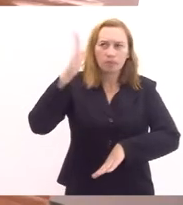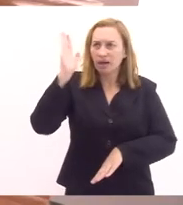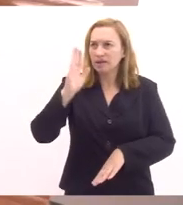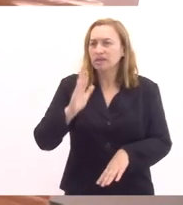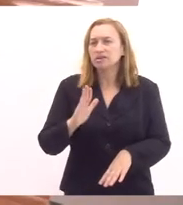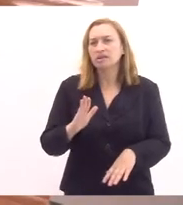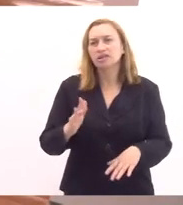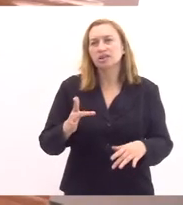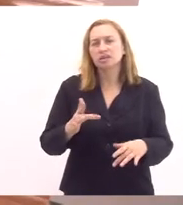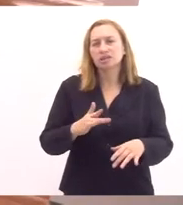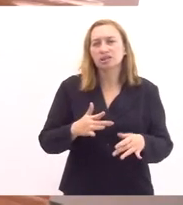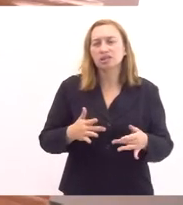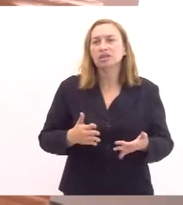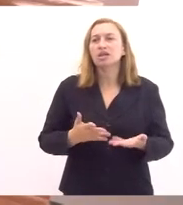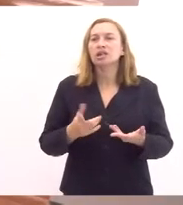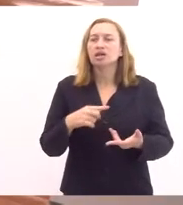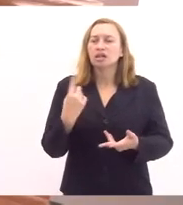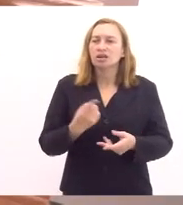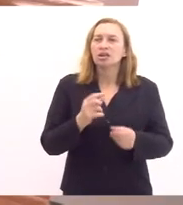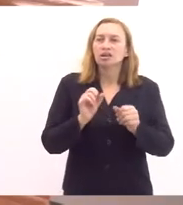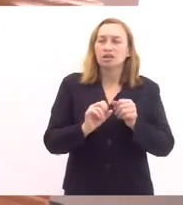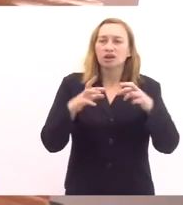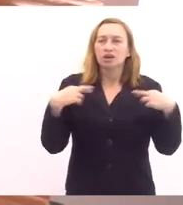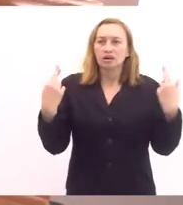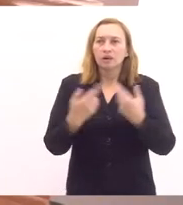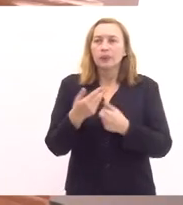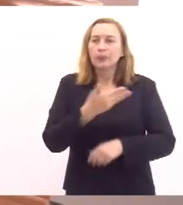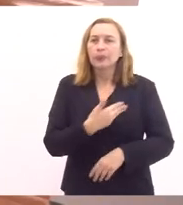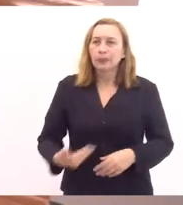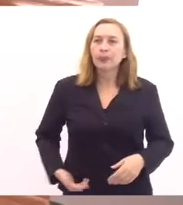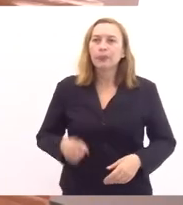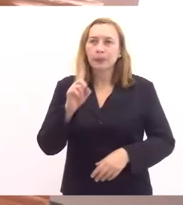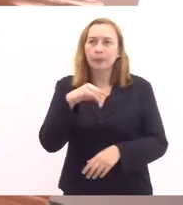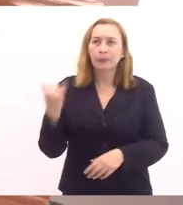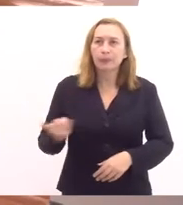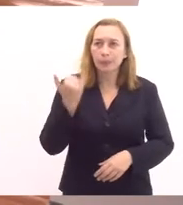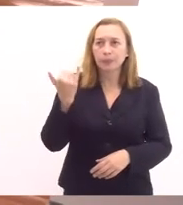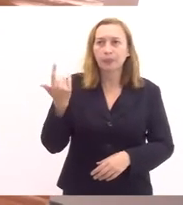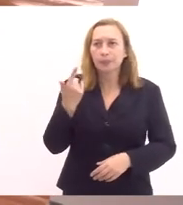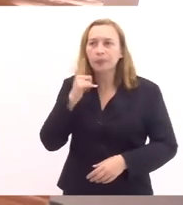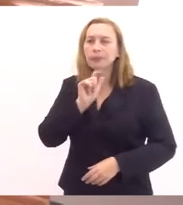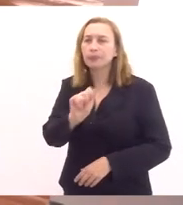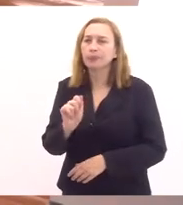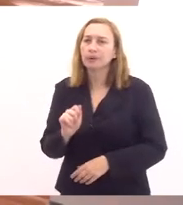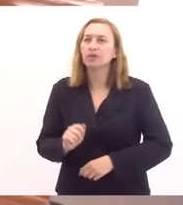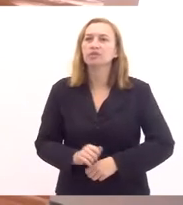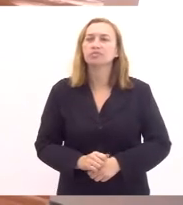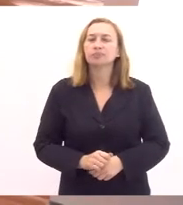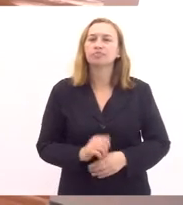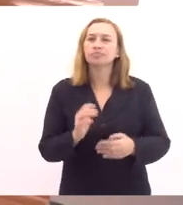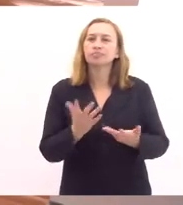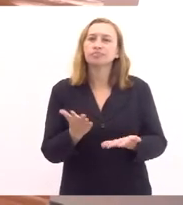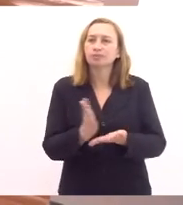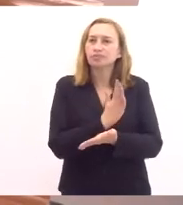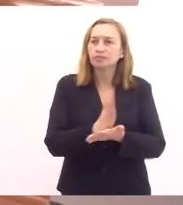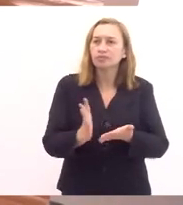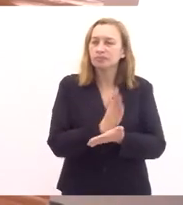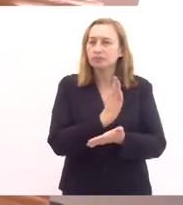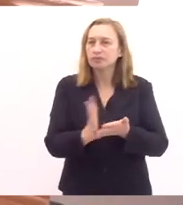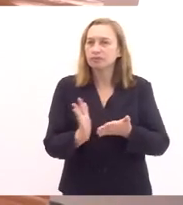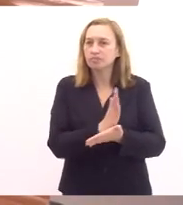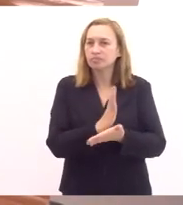nós e a gente não ocasião fez uma audiência pública foi muito importante porque a gente conseguiu alguns desdobramentos